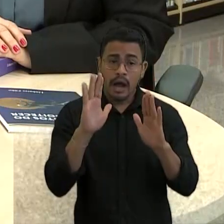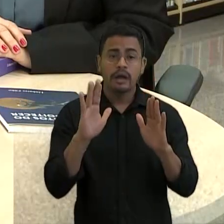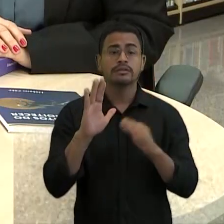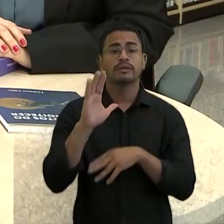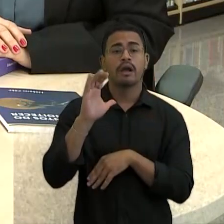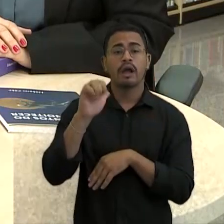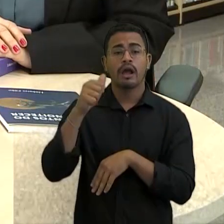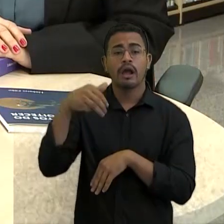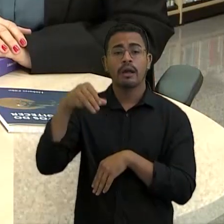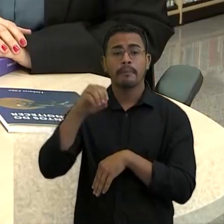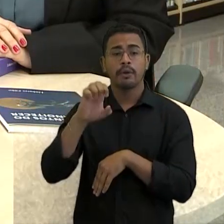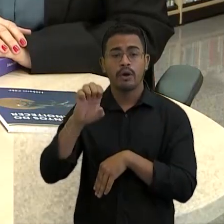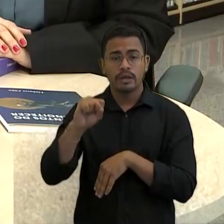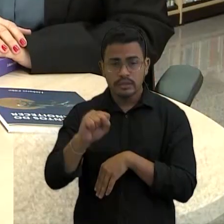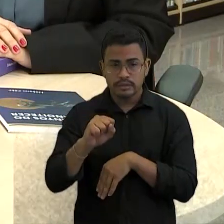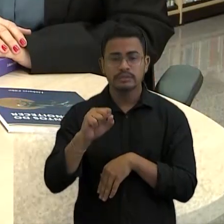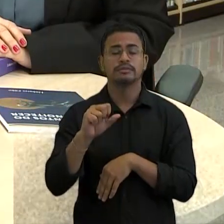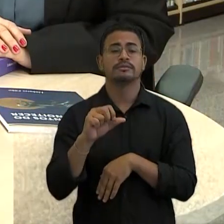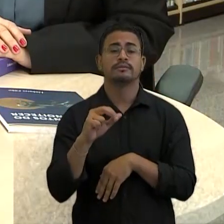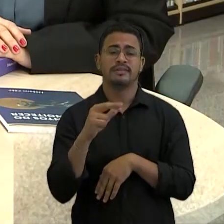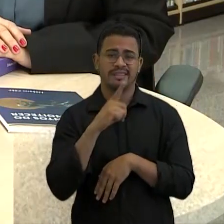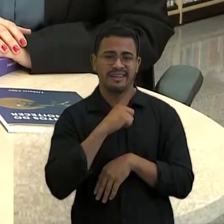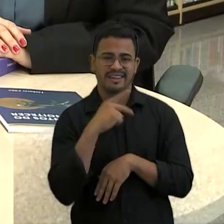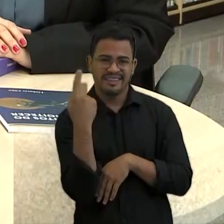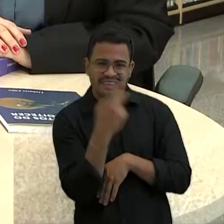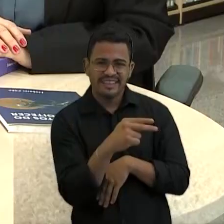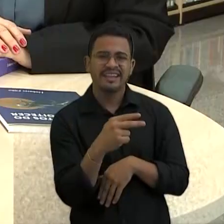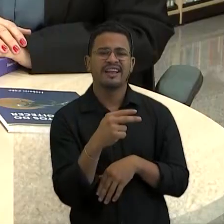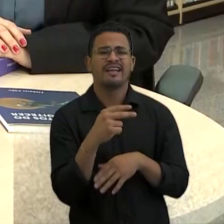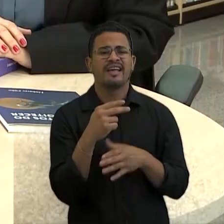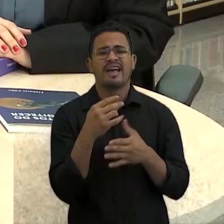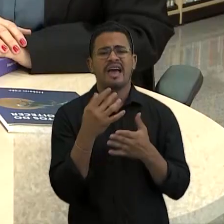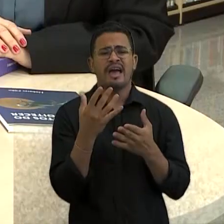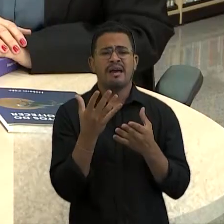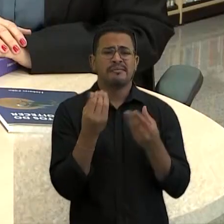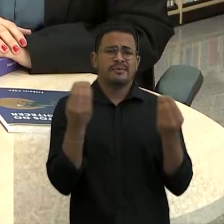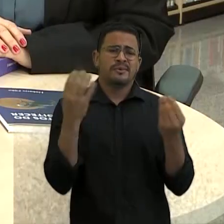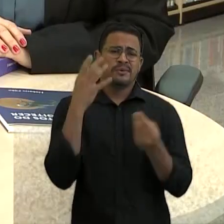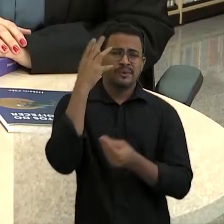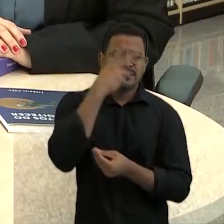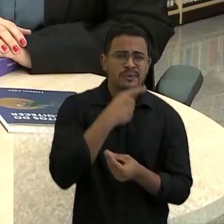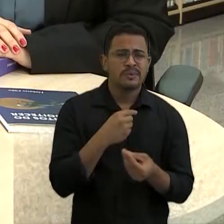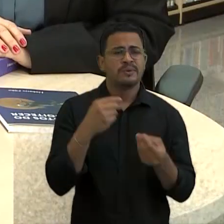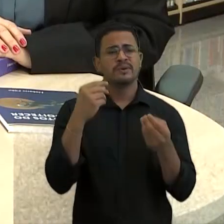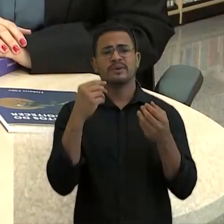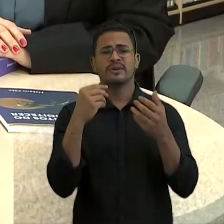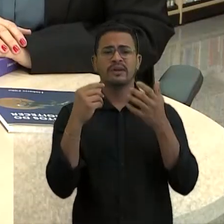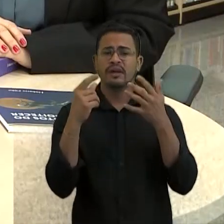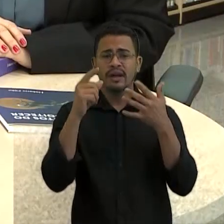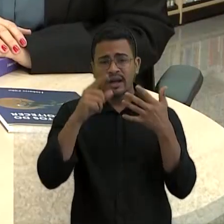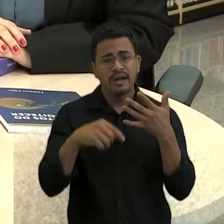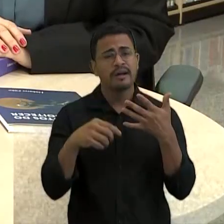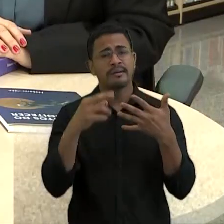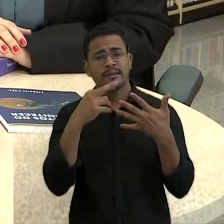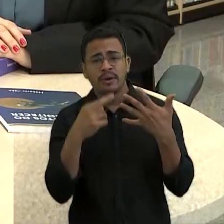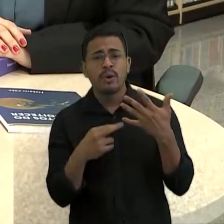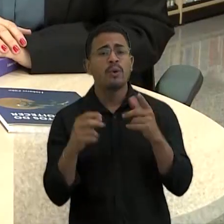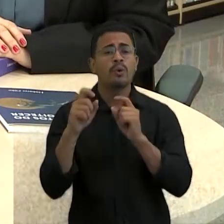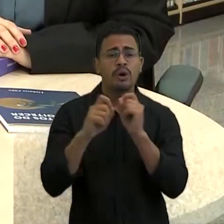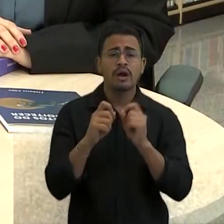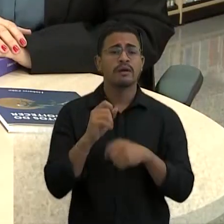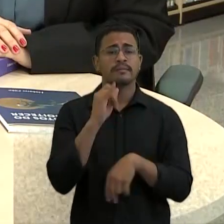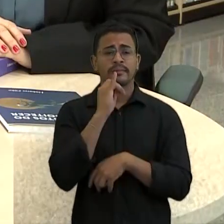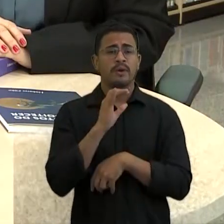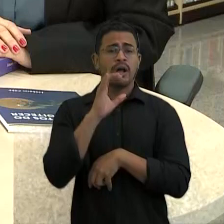não me sai da mente aqueles versos belíssimos que ele dirige à pátria, né? Vereis amor da